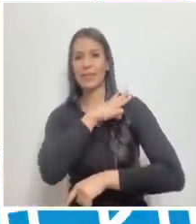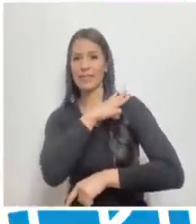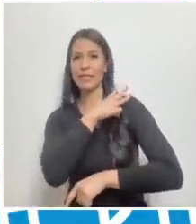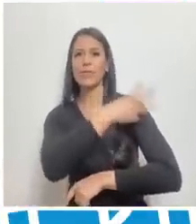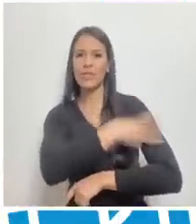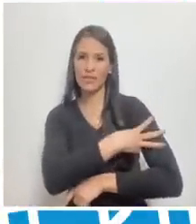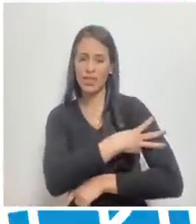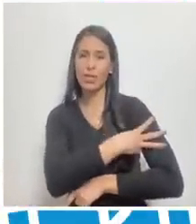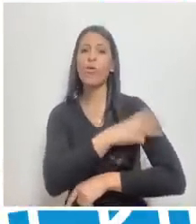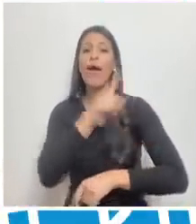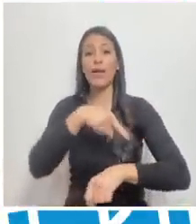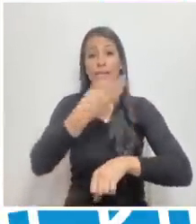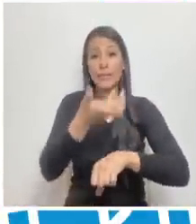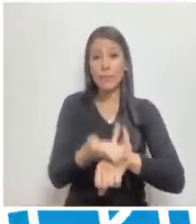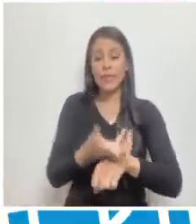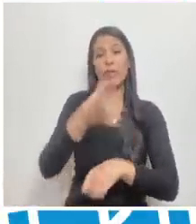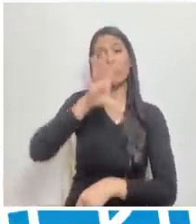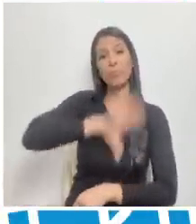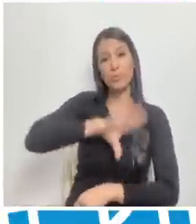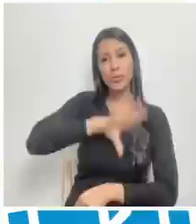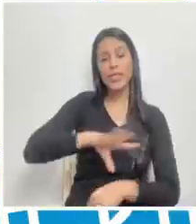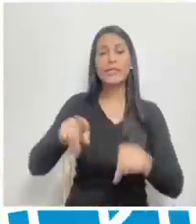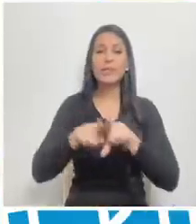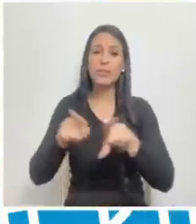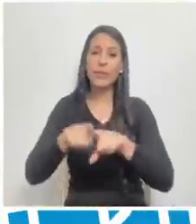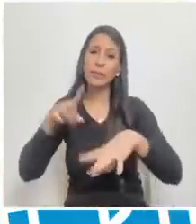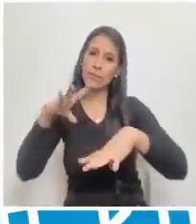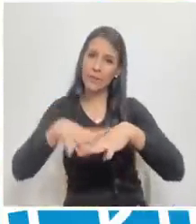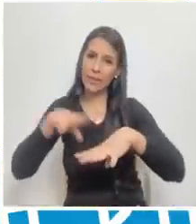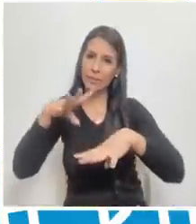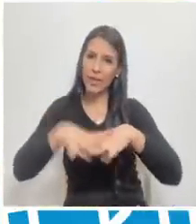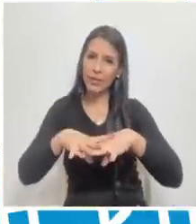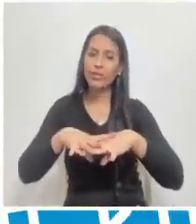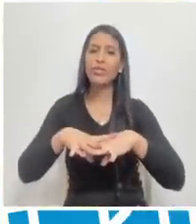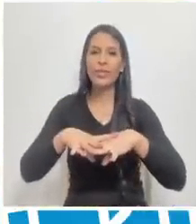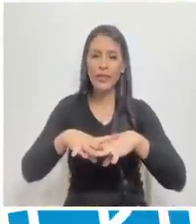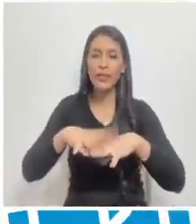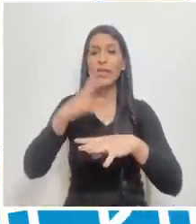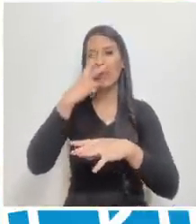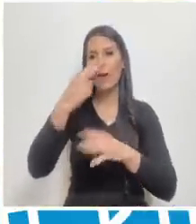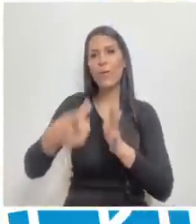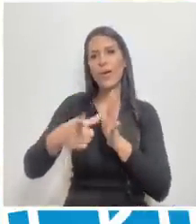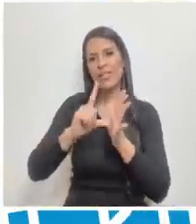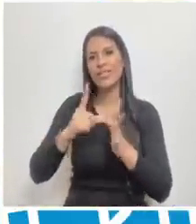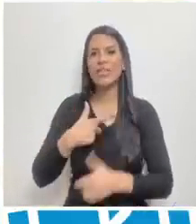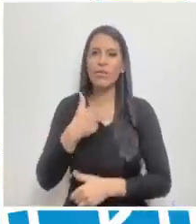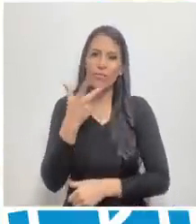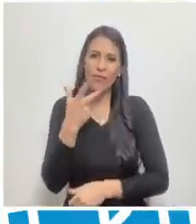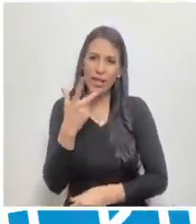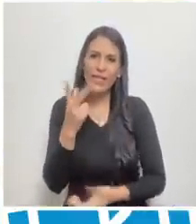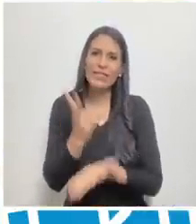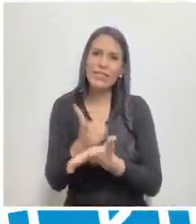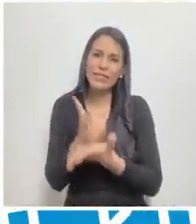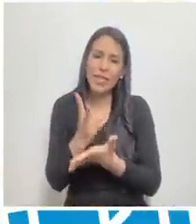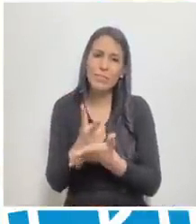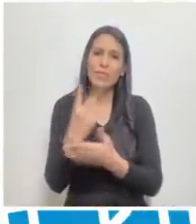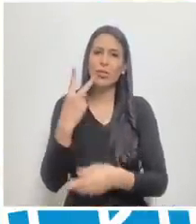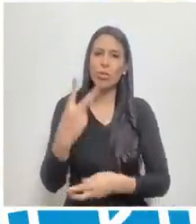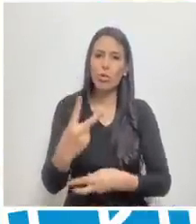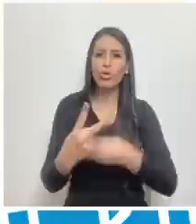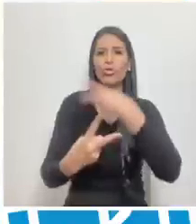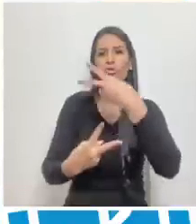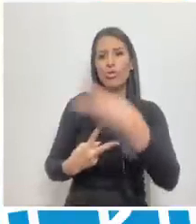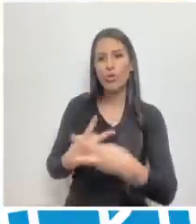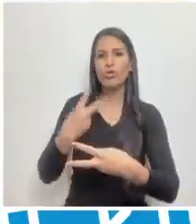língua portuguesa e matemática, né, com a periodicidade, como eu falei, nos anos ímpares, né, a cada